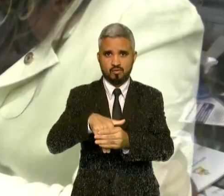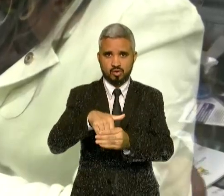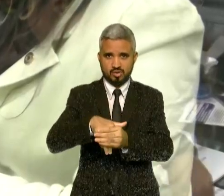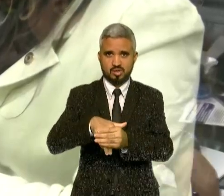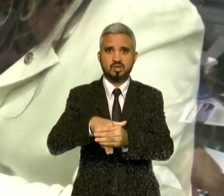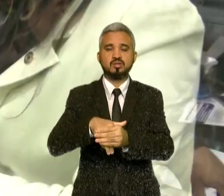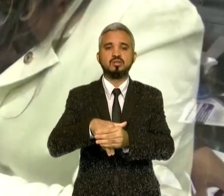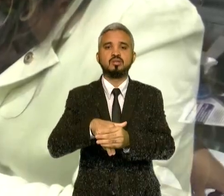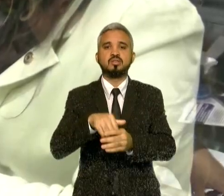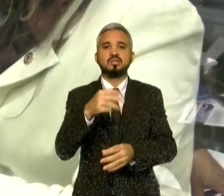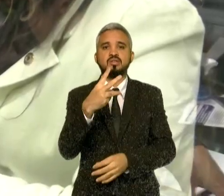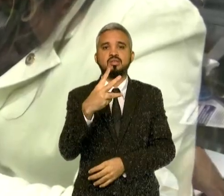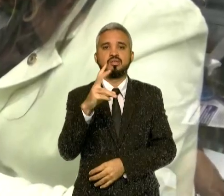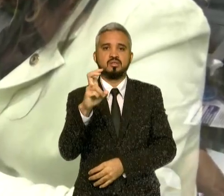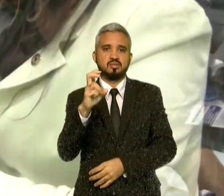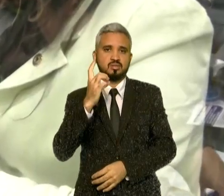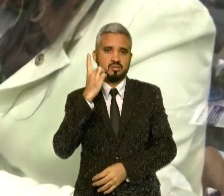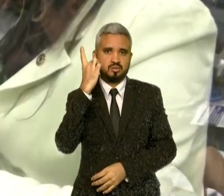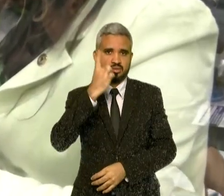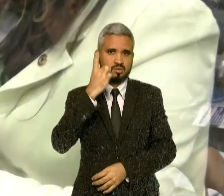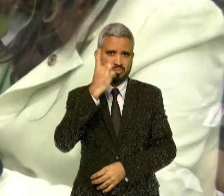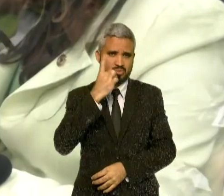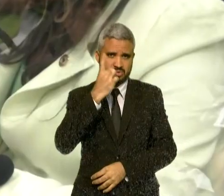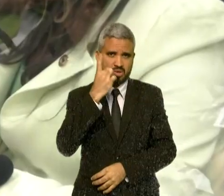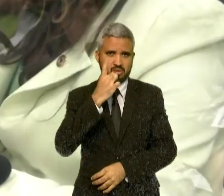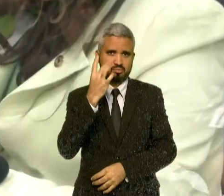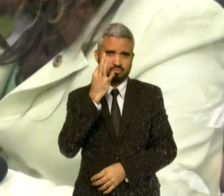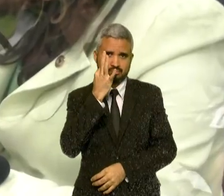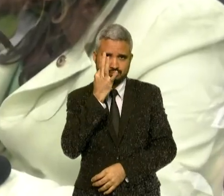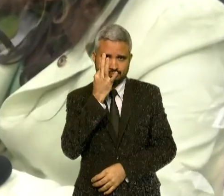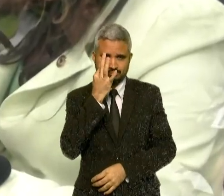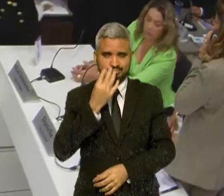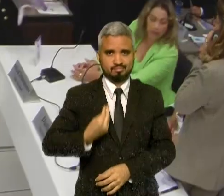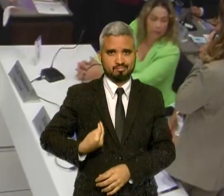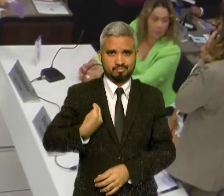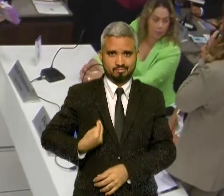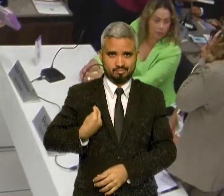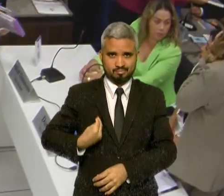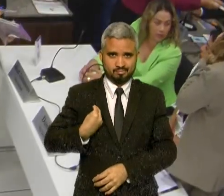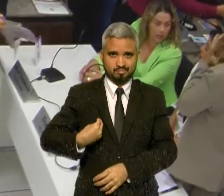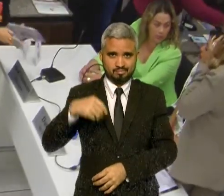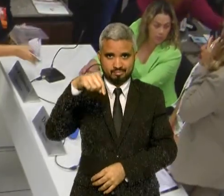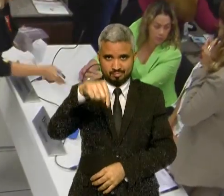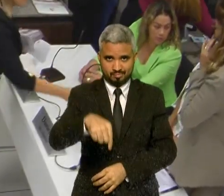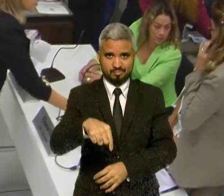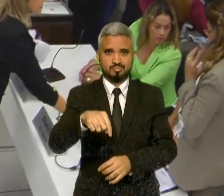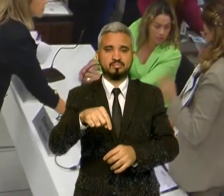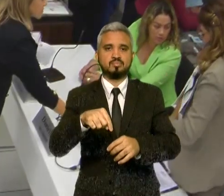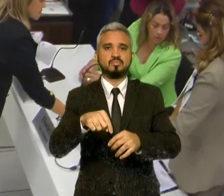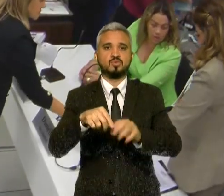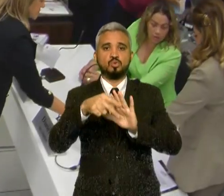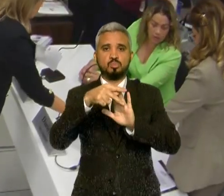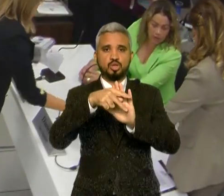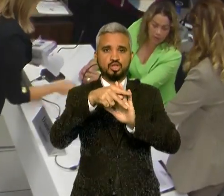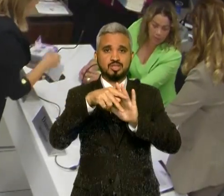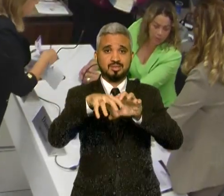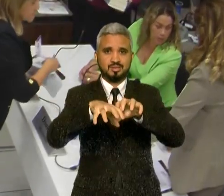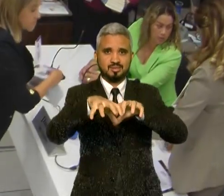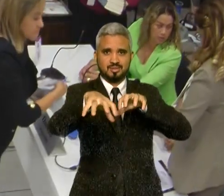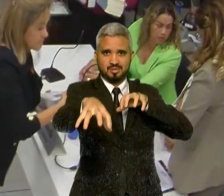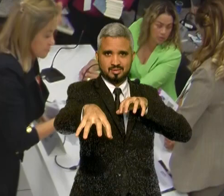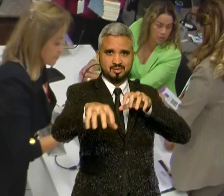que compareceram a essa segunda etapa. Essa segunda edição, melhor dizendo, do projeto Assembleia